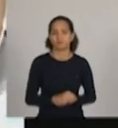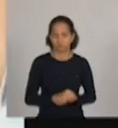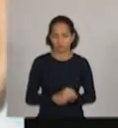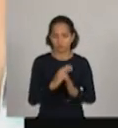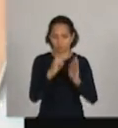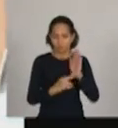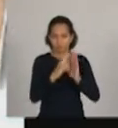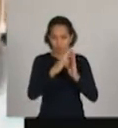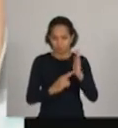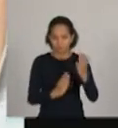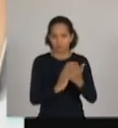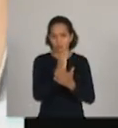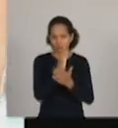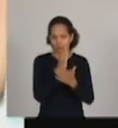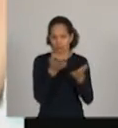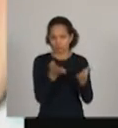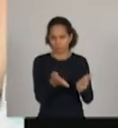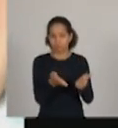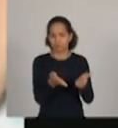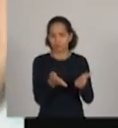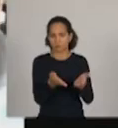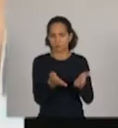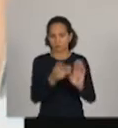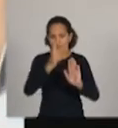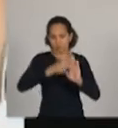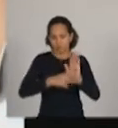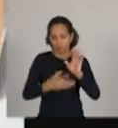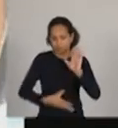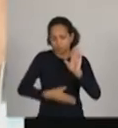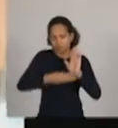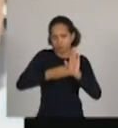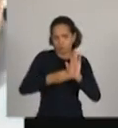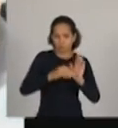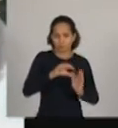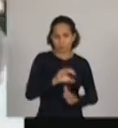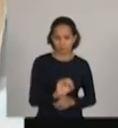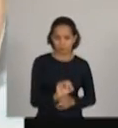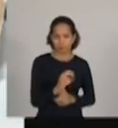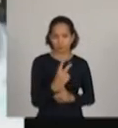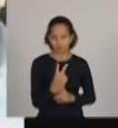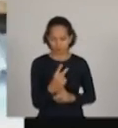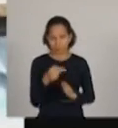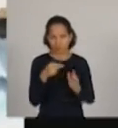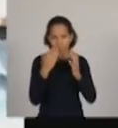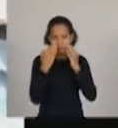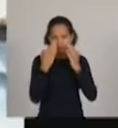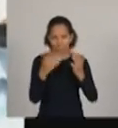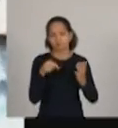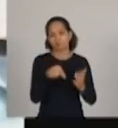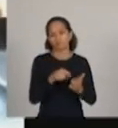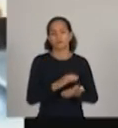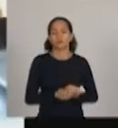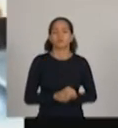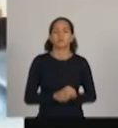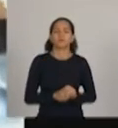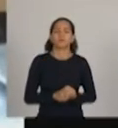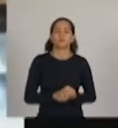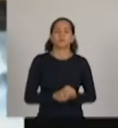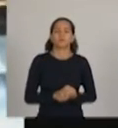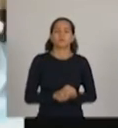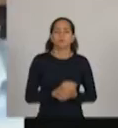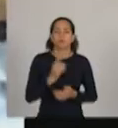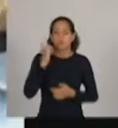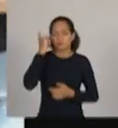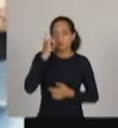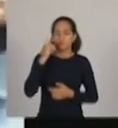Relato pela aprovação da emenda 02, apresentada na Comissão de Justiça, pelo